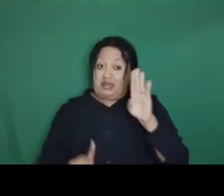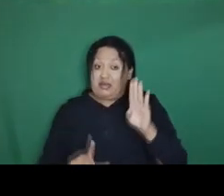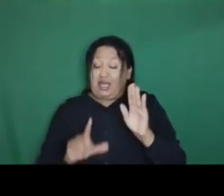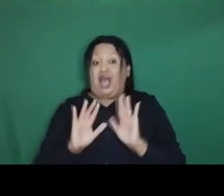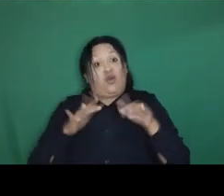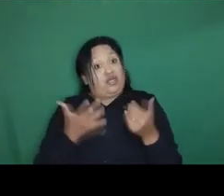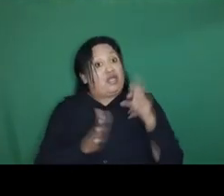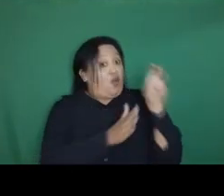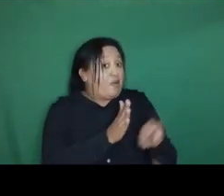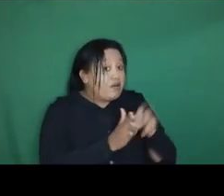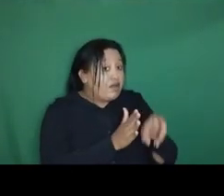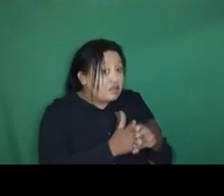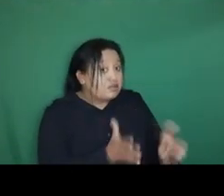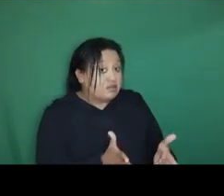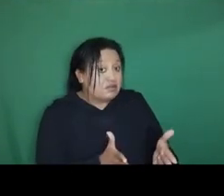agropecuária